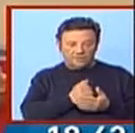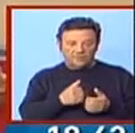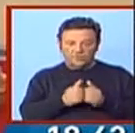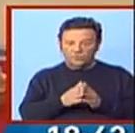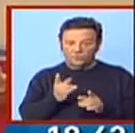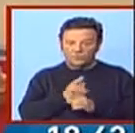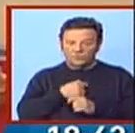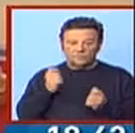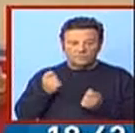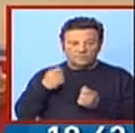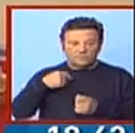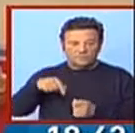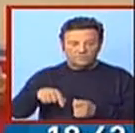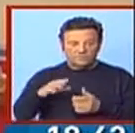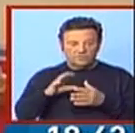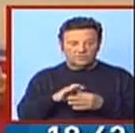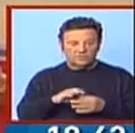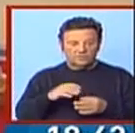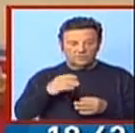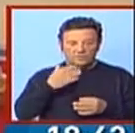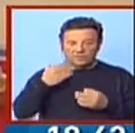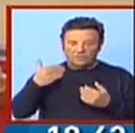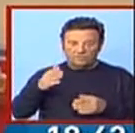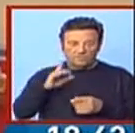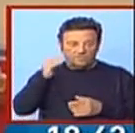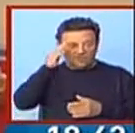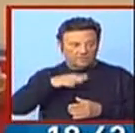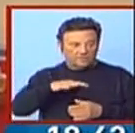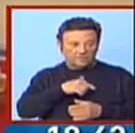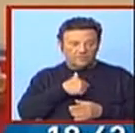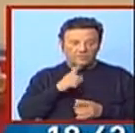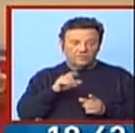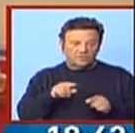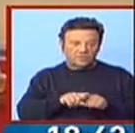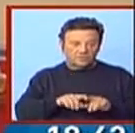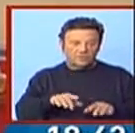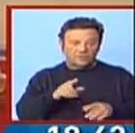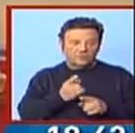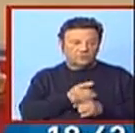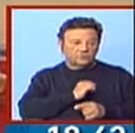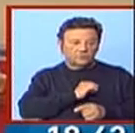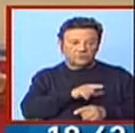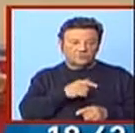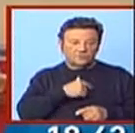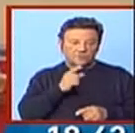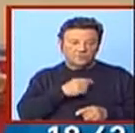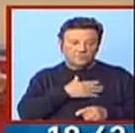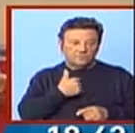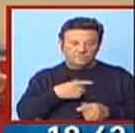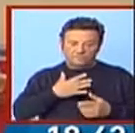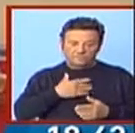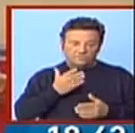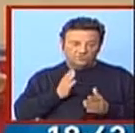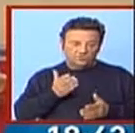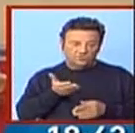aquilo que promovemos em relação ao exterior e ao interior, e de qualquer forma são produtos que nós vamos também utilizar, que